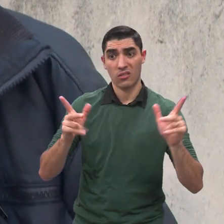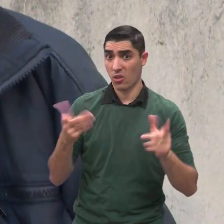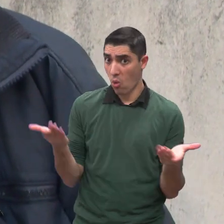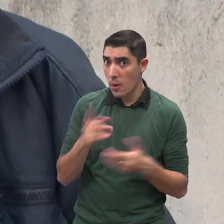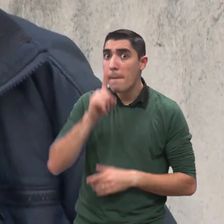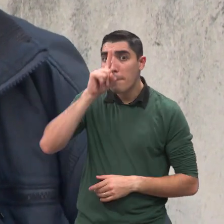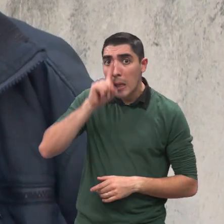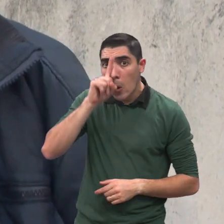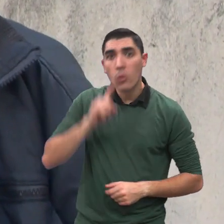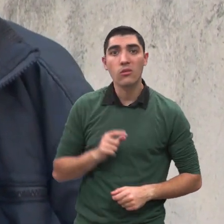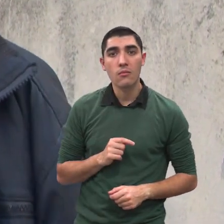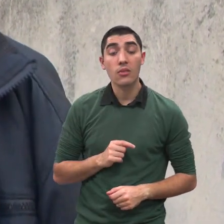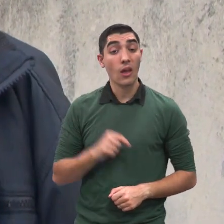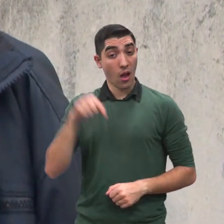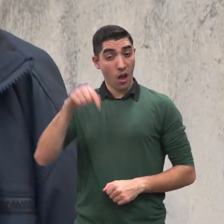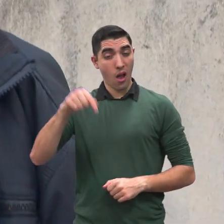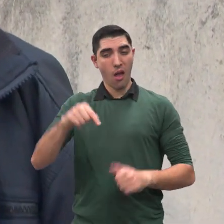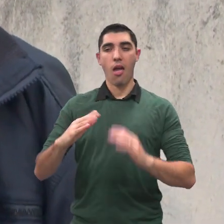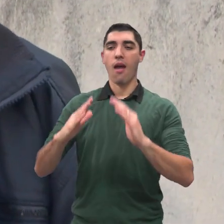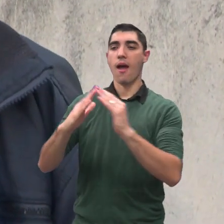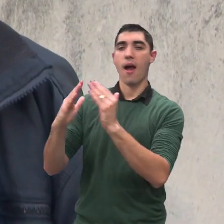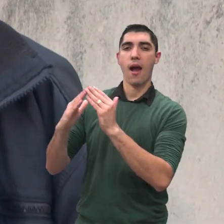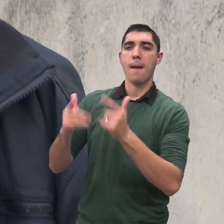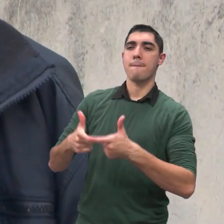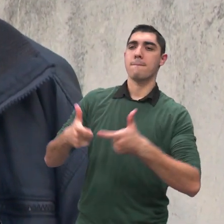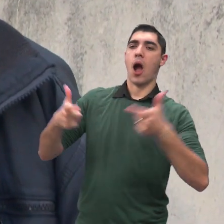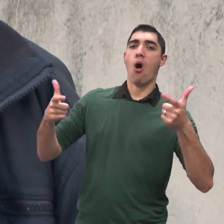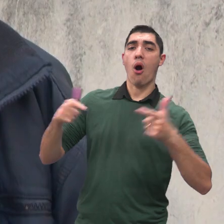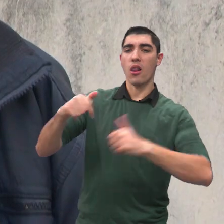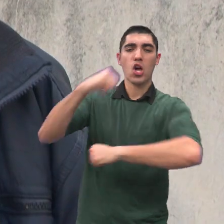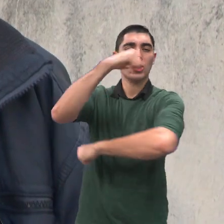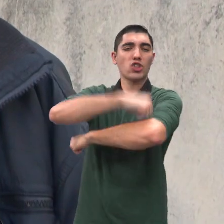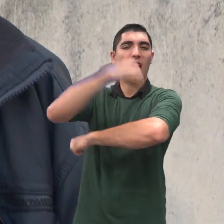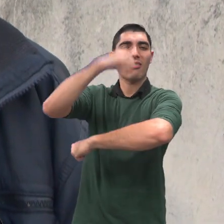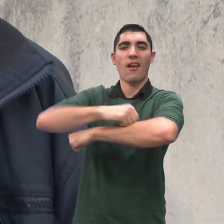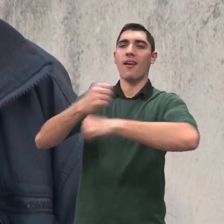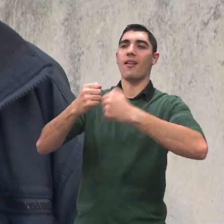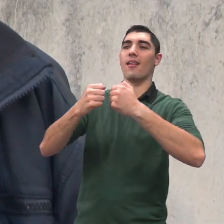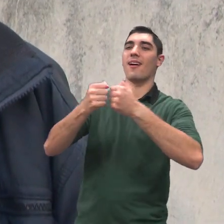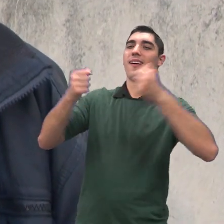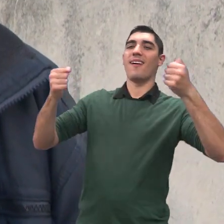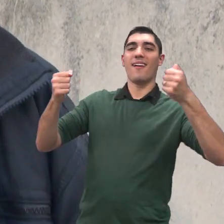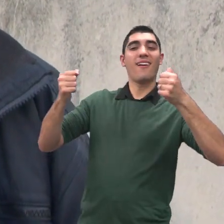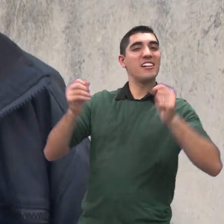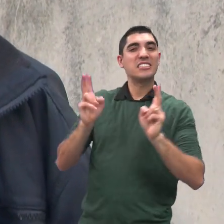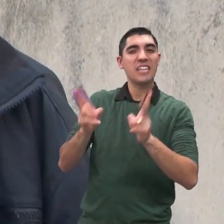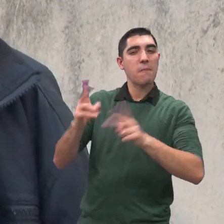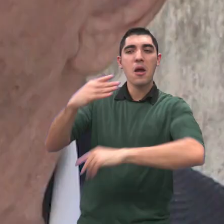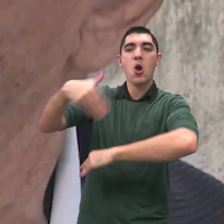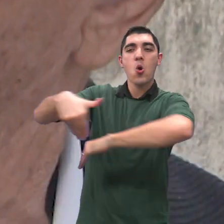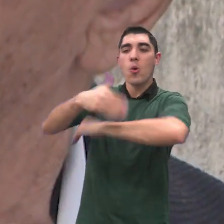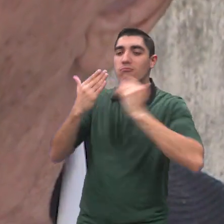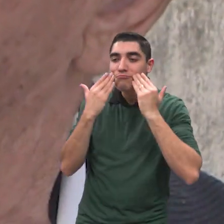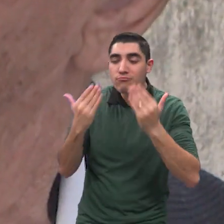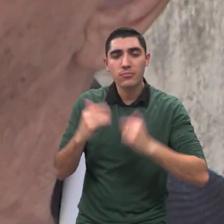não, hoje é um perigo. A maioria das casas aqui era com janela na rua. E se perguntar